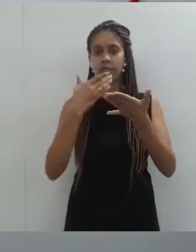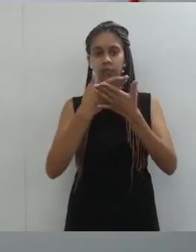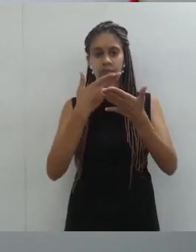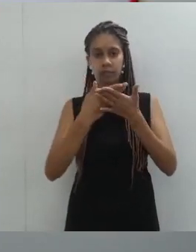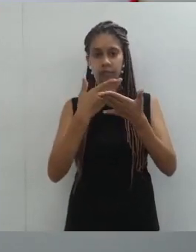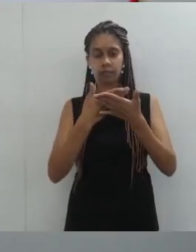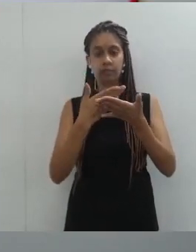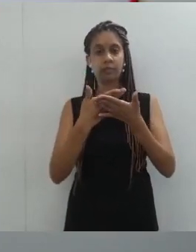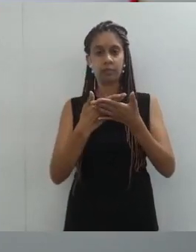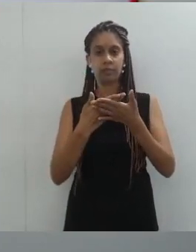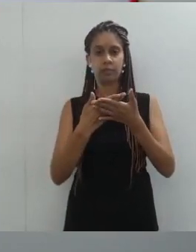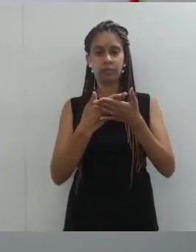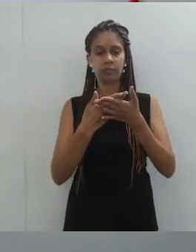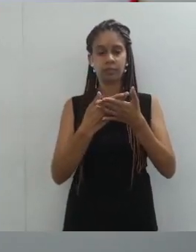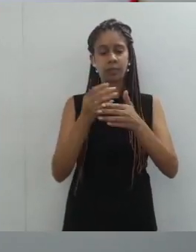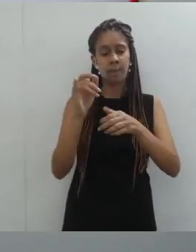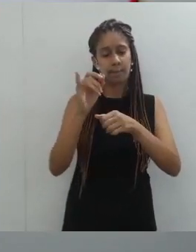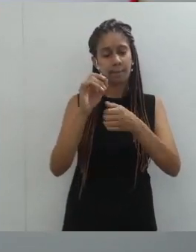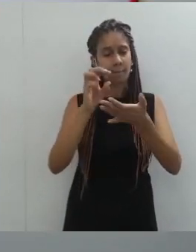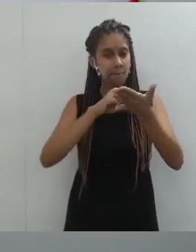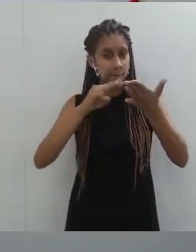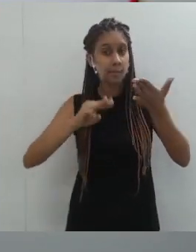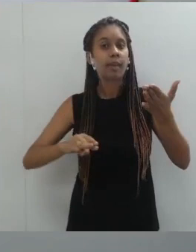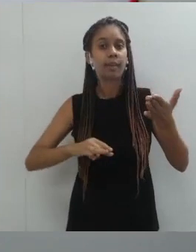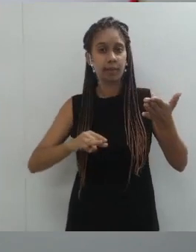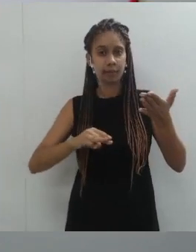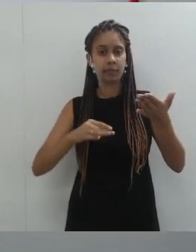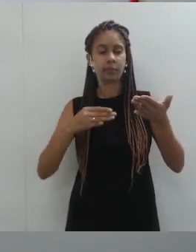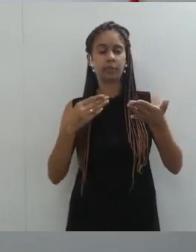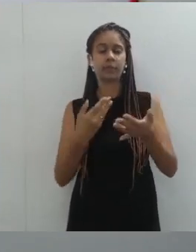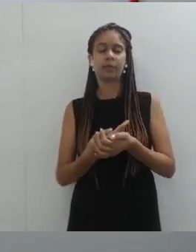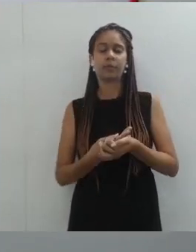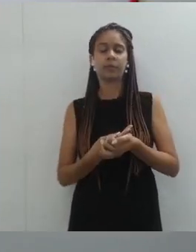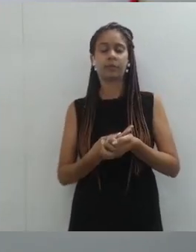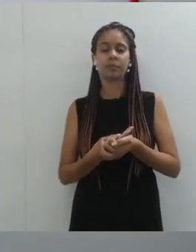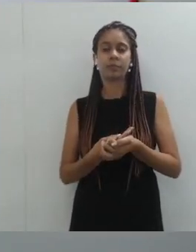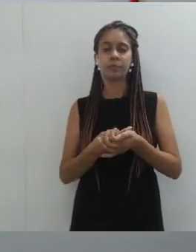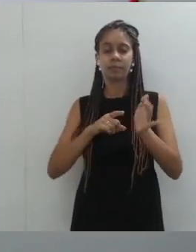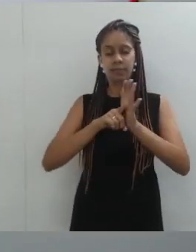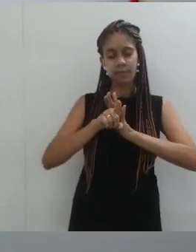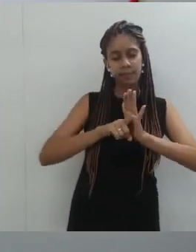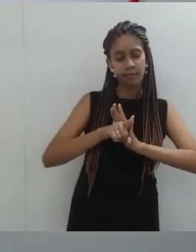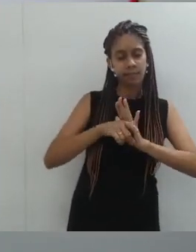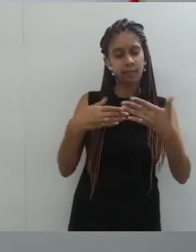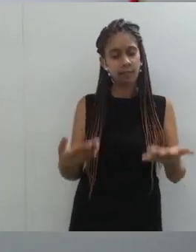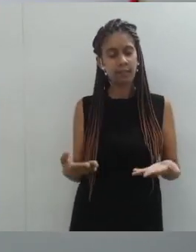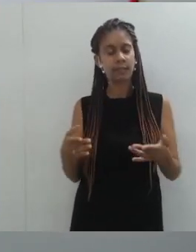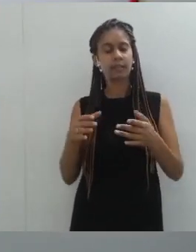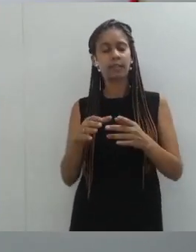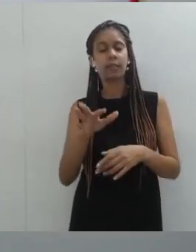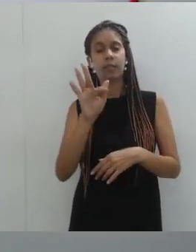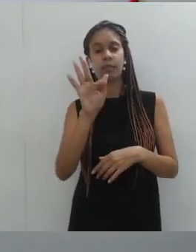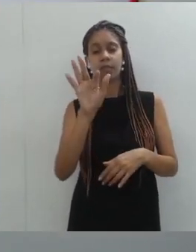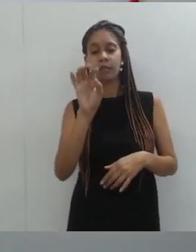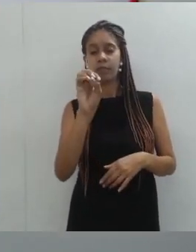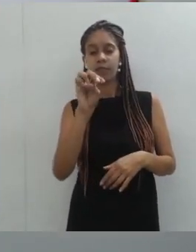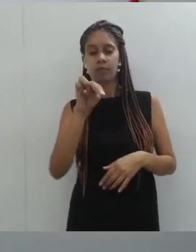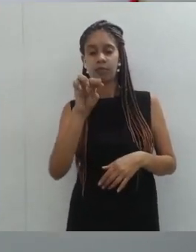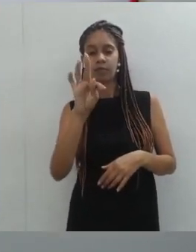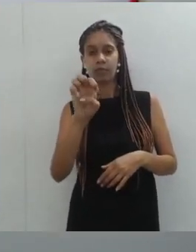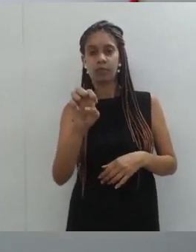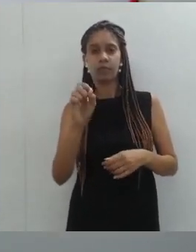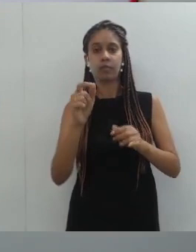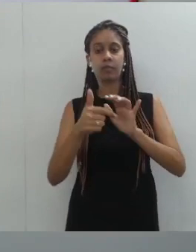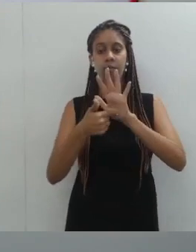para a sua investigação. Então, as fontes históricas são a matéria-prima do historiador. É aquilo que vai